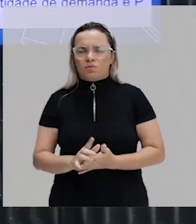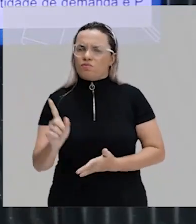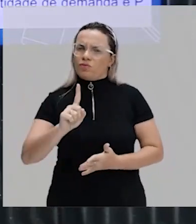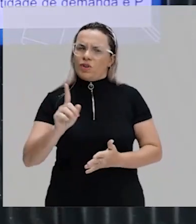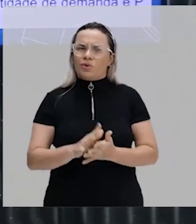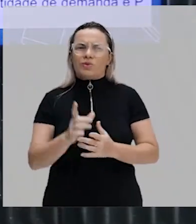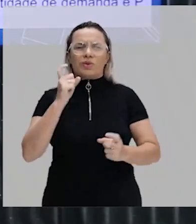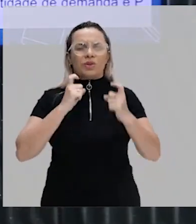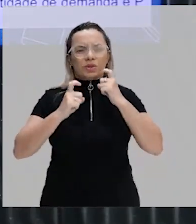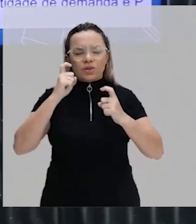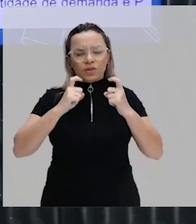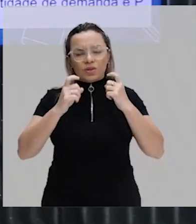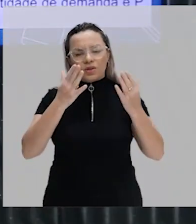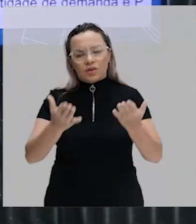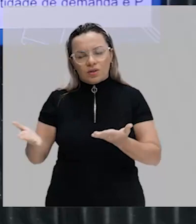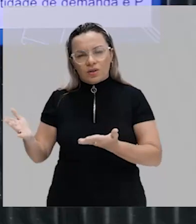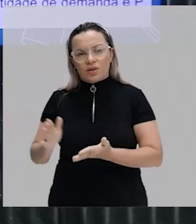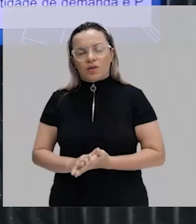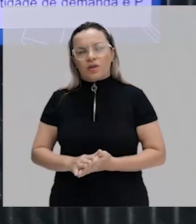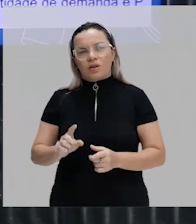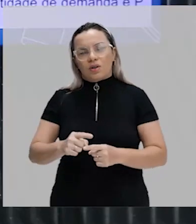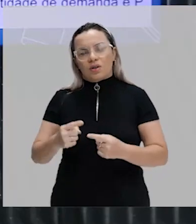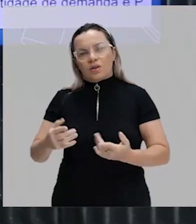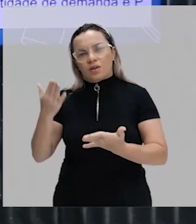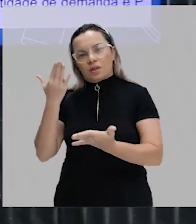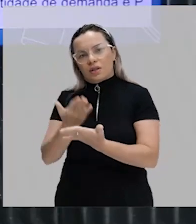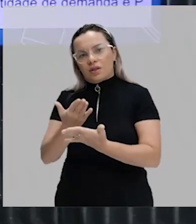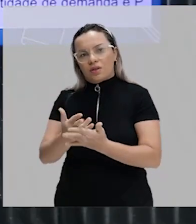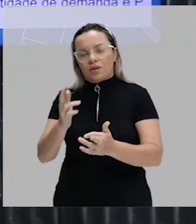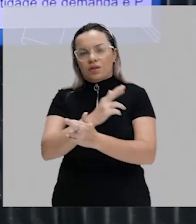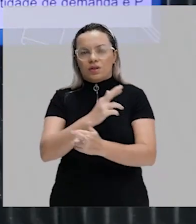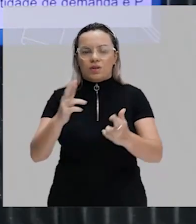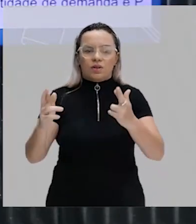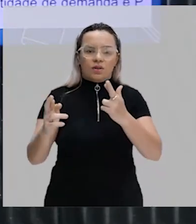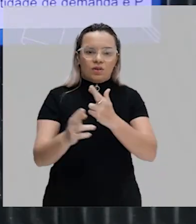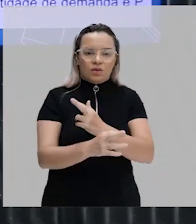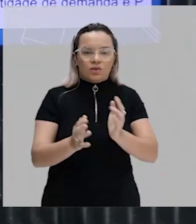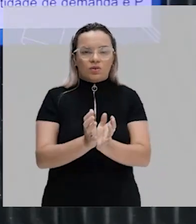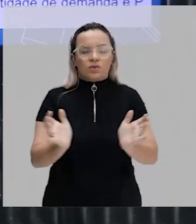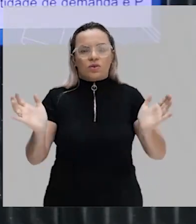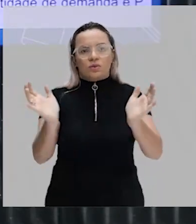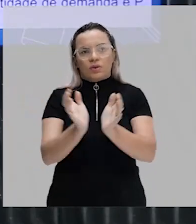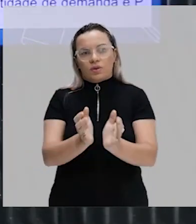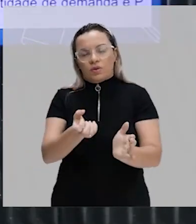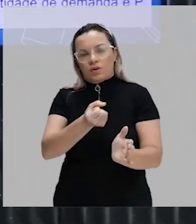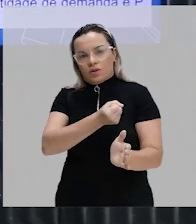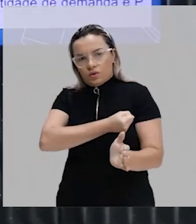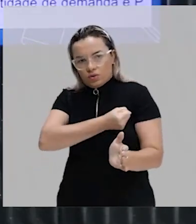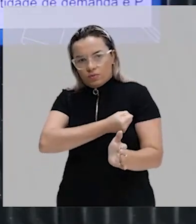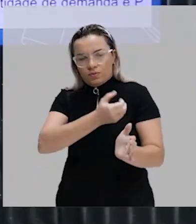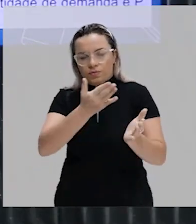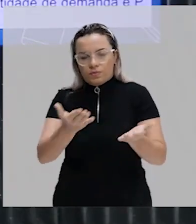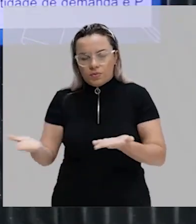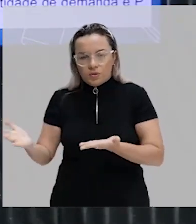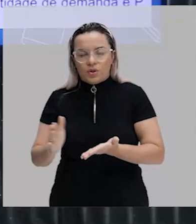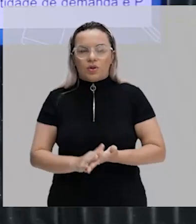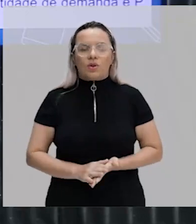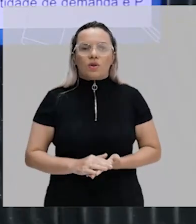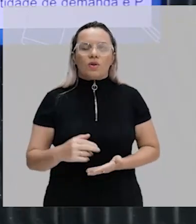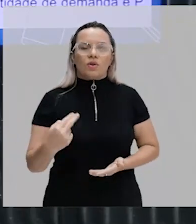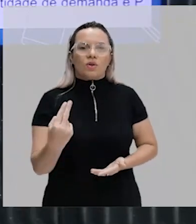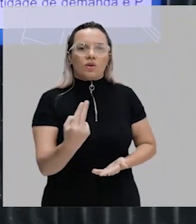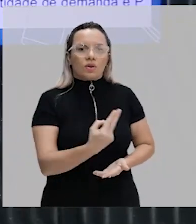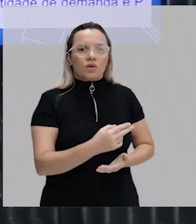muito embora o nosso estudo aqui esteja relacionado, tá, com conjuntos no caso numéricos, nós estamos